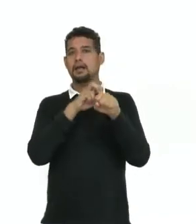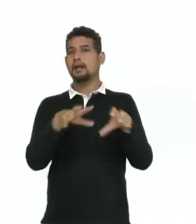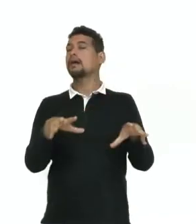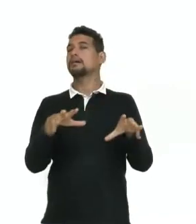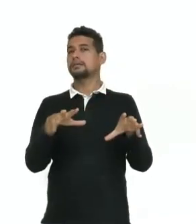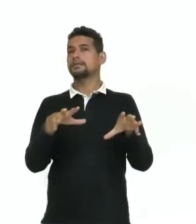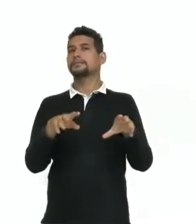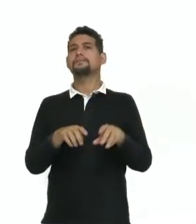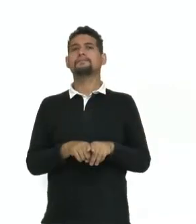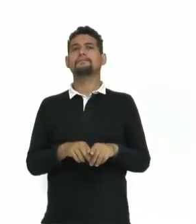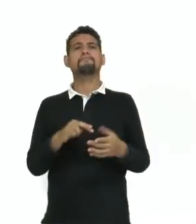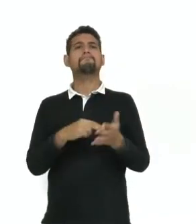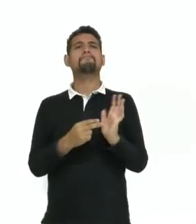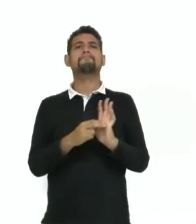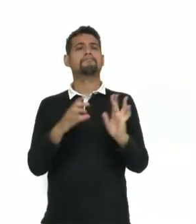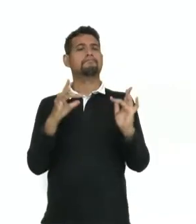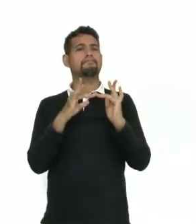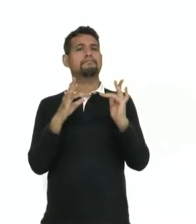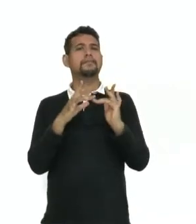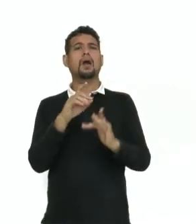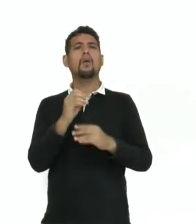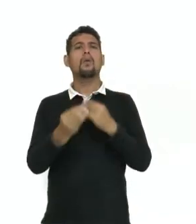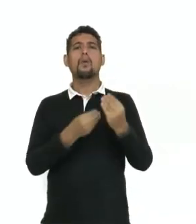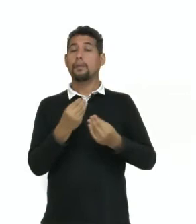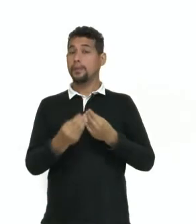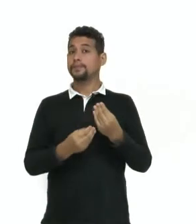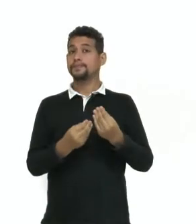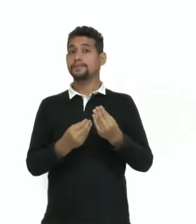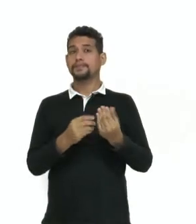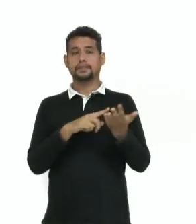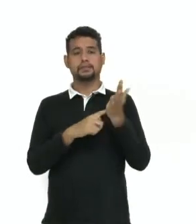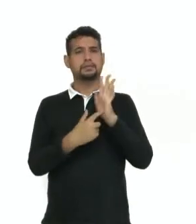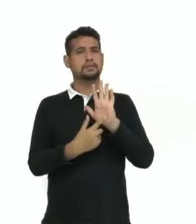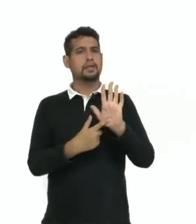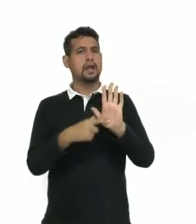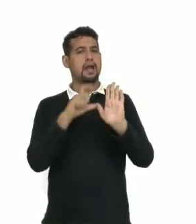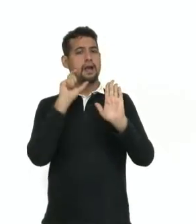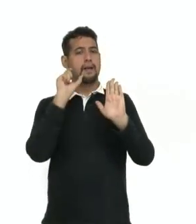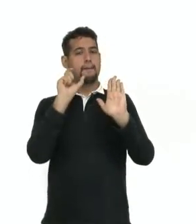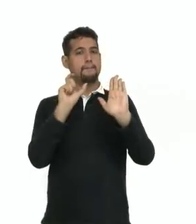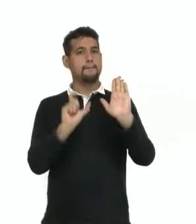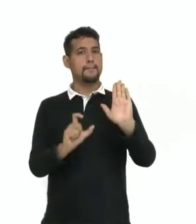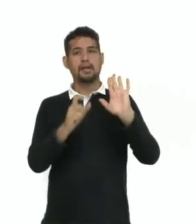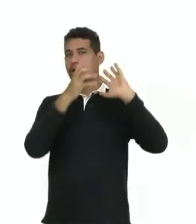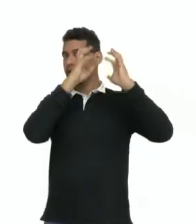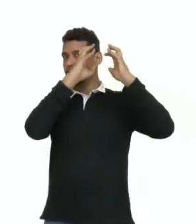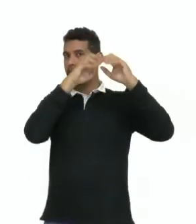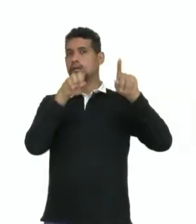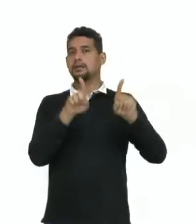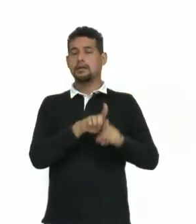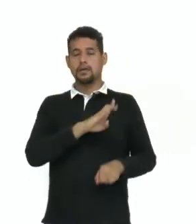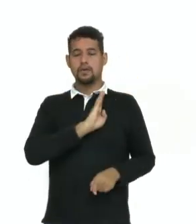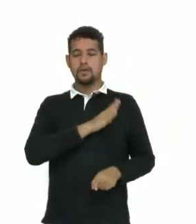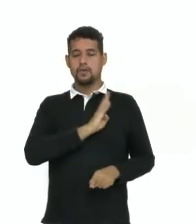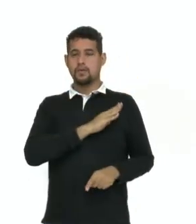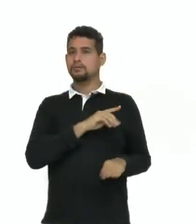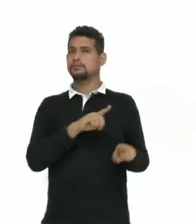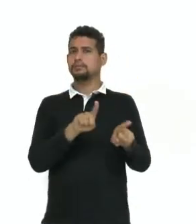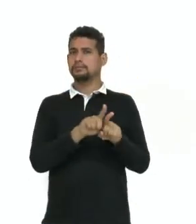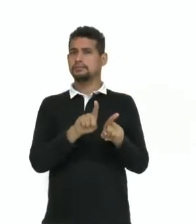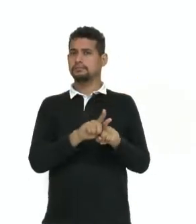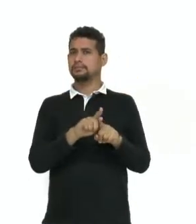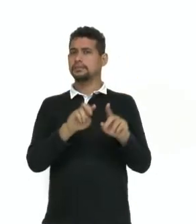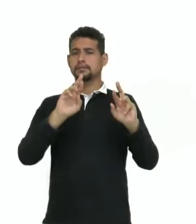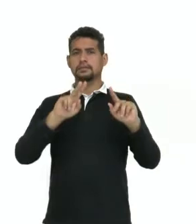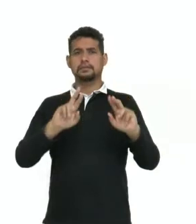inteligência e a empatia são relacionadas metaforicamente à presença das palavras cérebro e coração, como partes